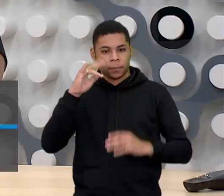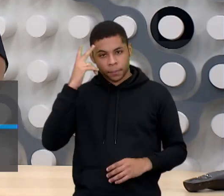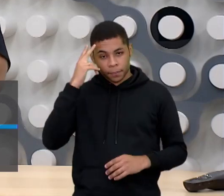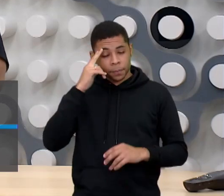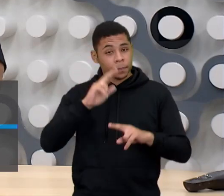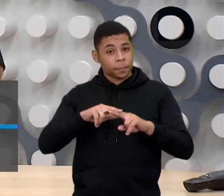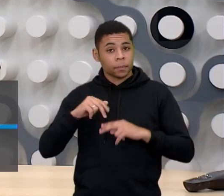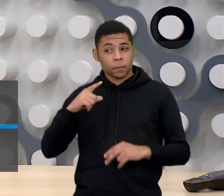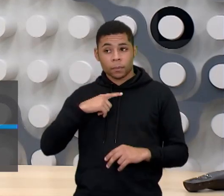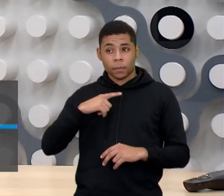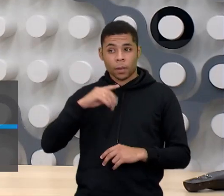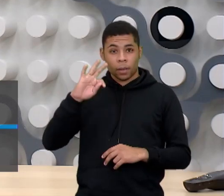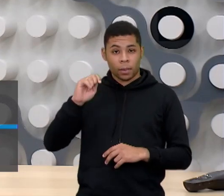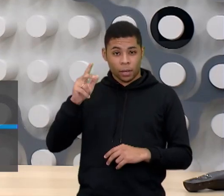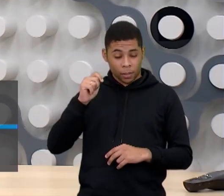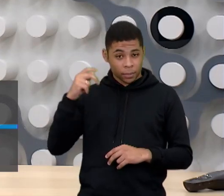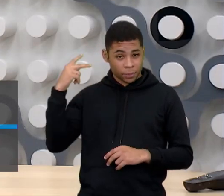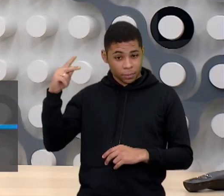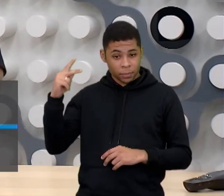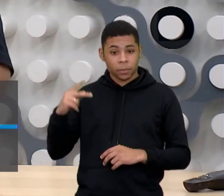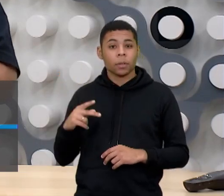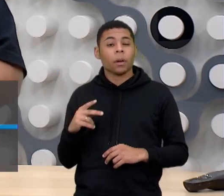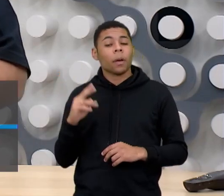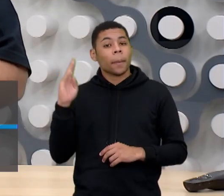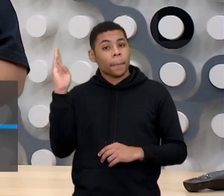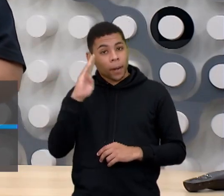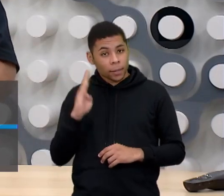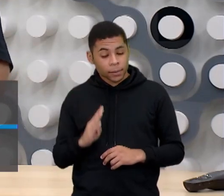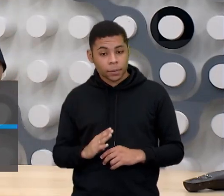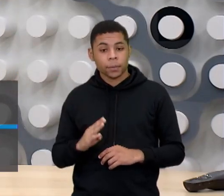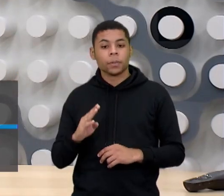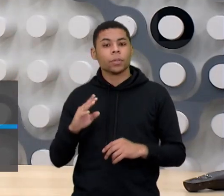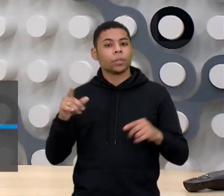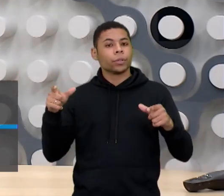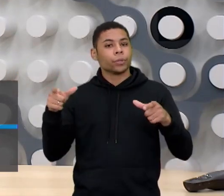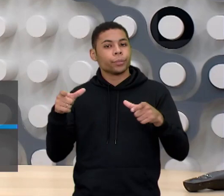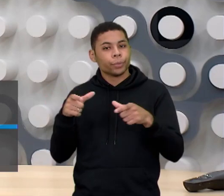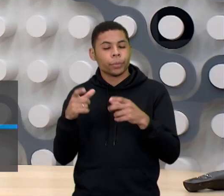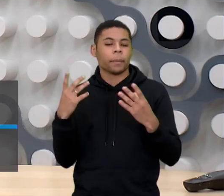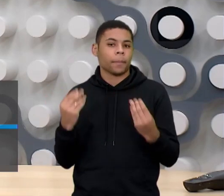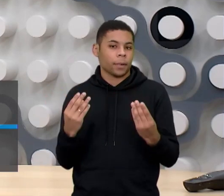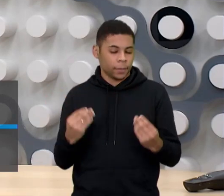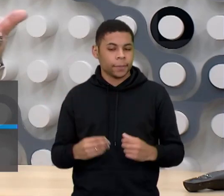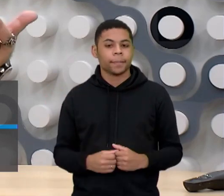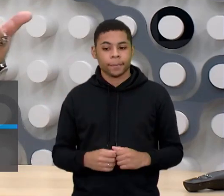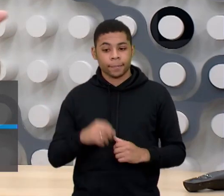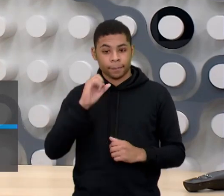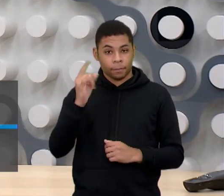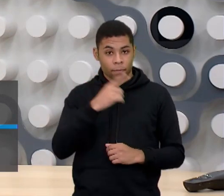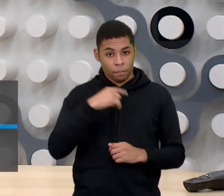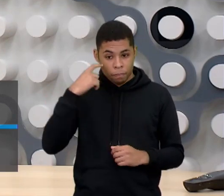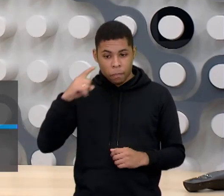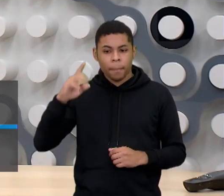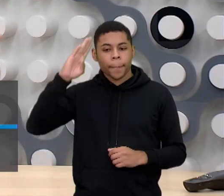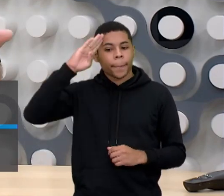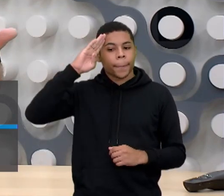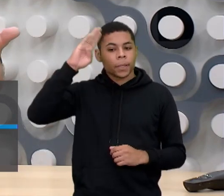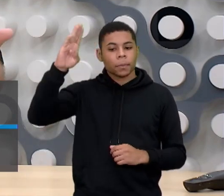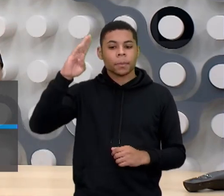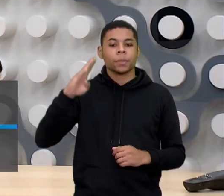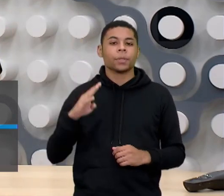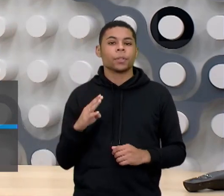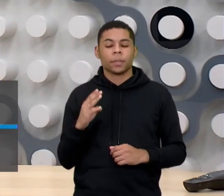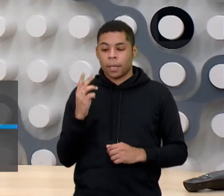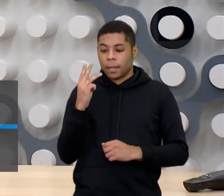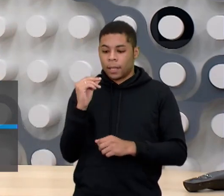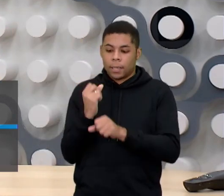taxa de fecundidade e a taxa de natalidade do Brasil, né, diminuiu bastante, né? Se a gente vê principalmente dos